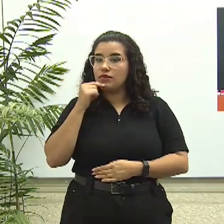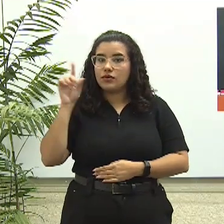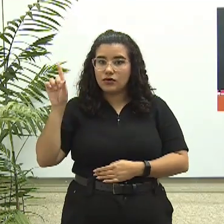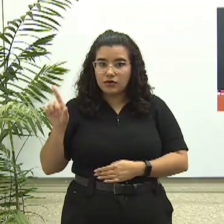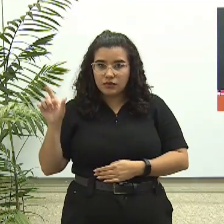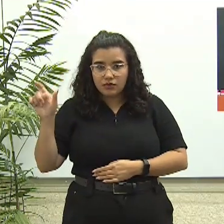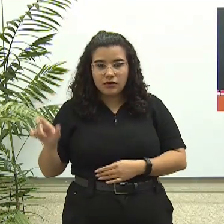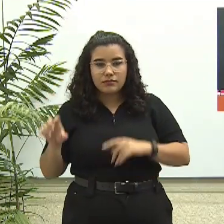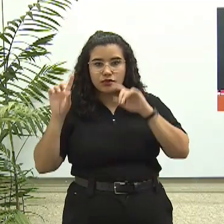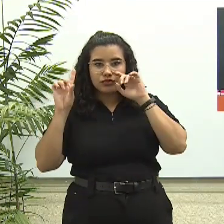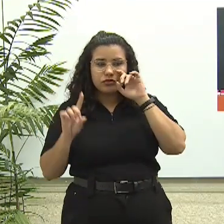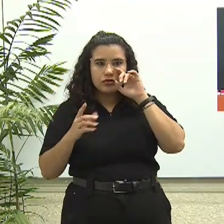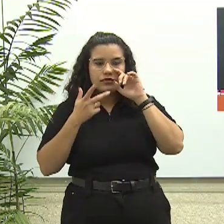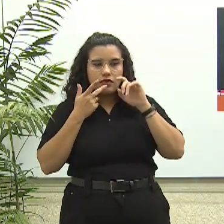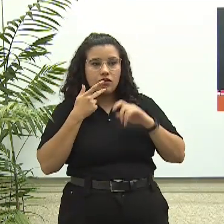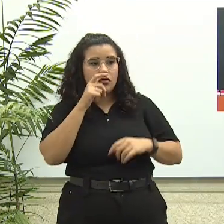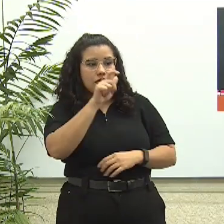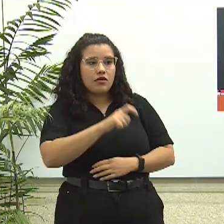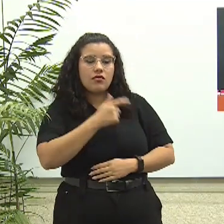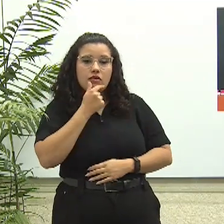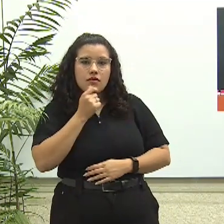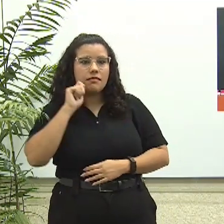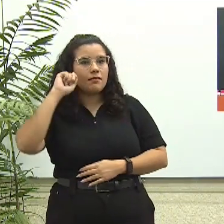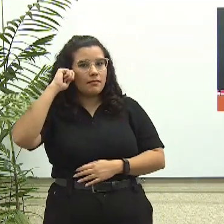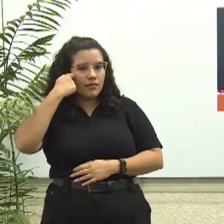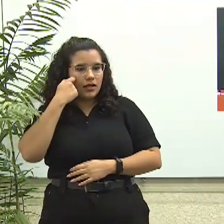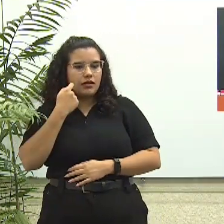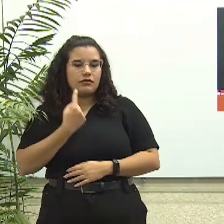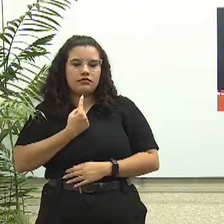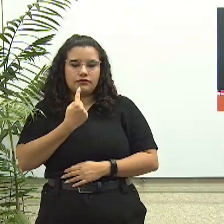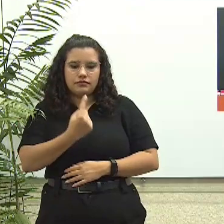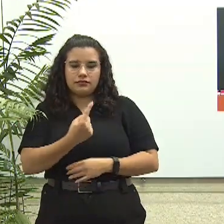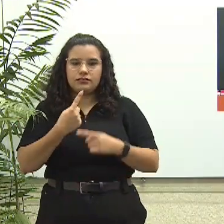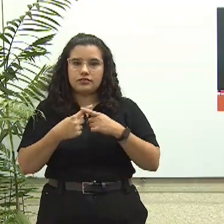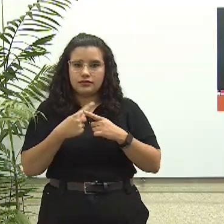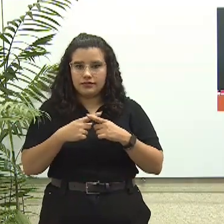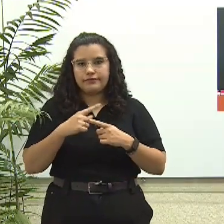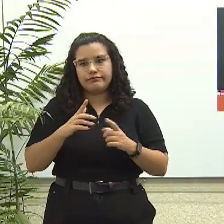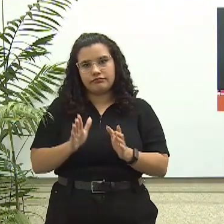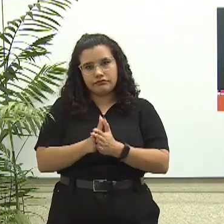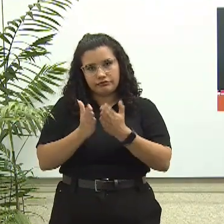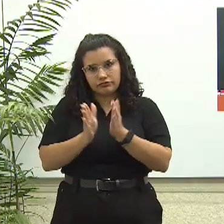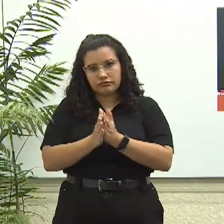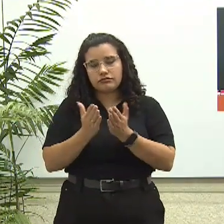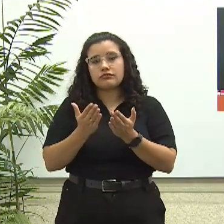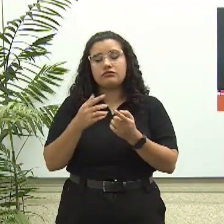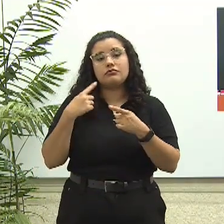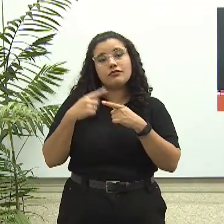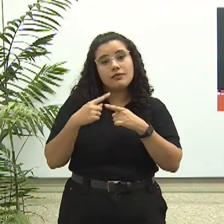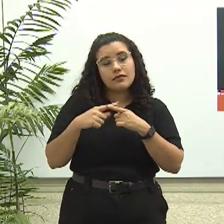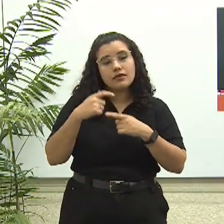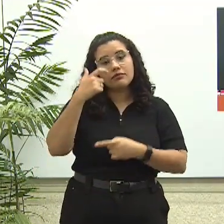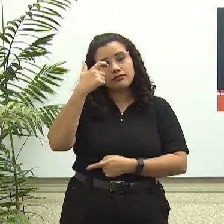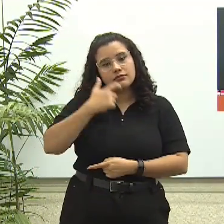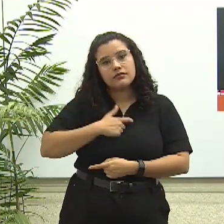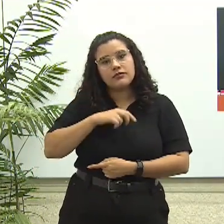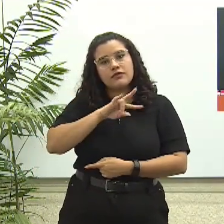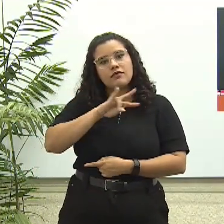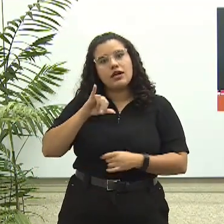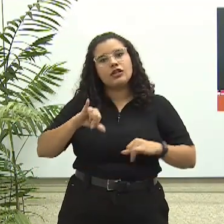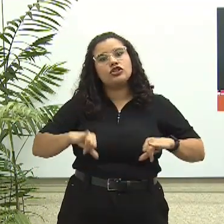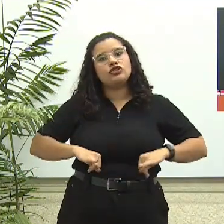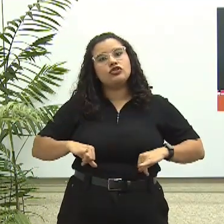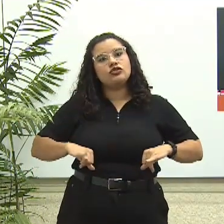questão de colocar um garoto negro na Califórnia pobre né porque ele é pobre porque daí ele vai ser ele vai sofrer